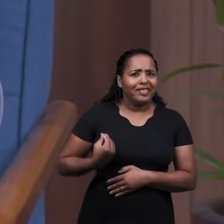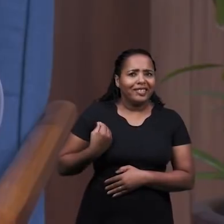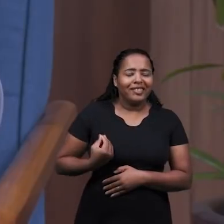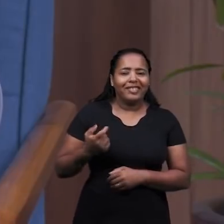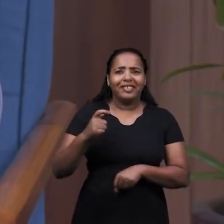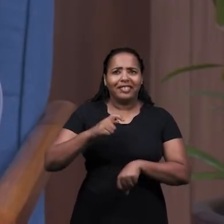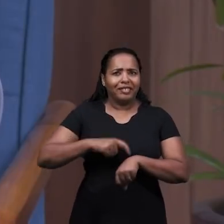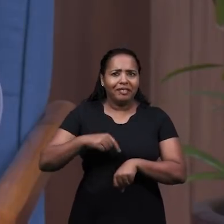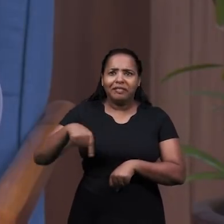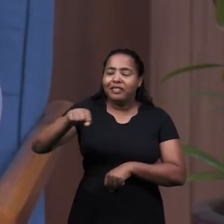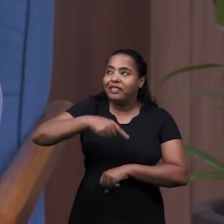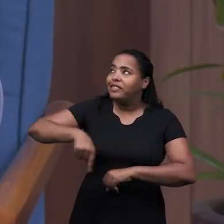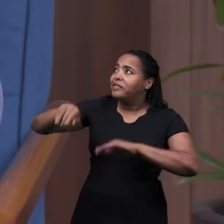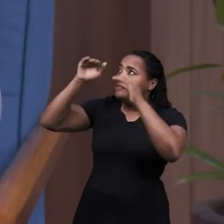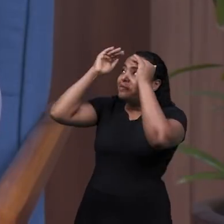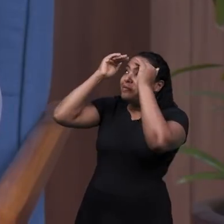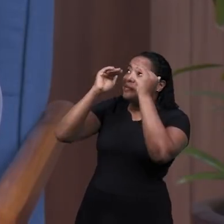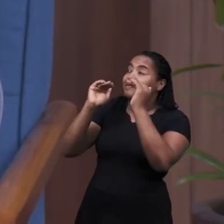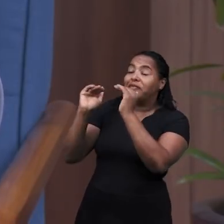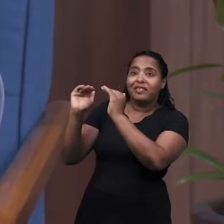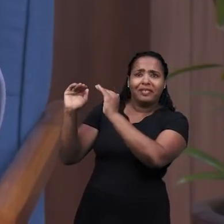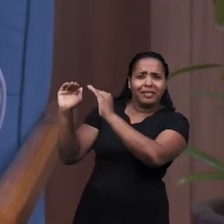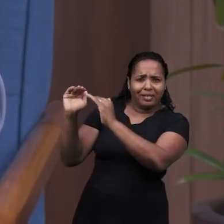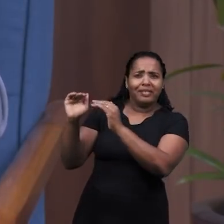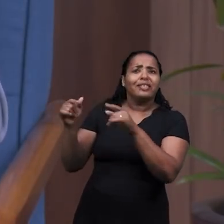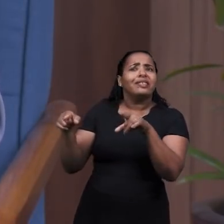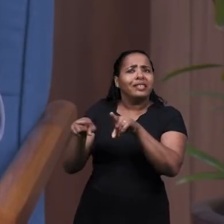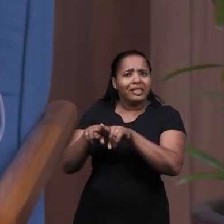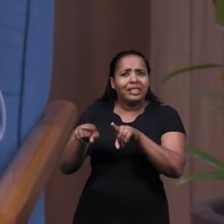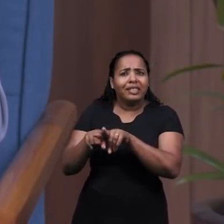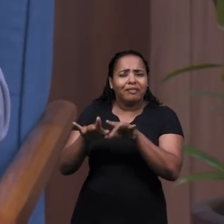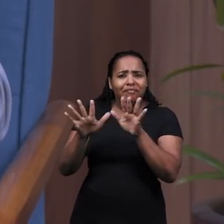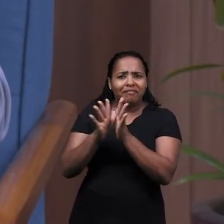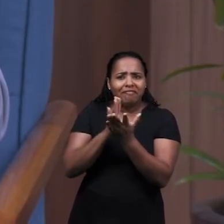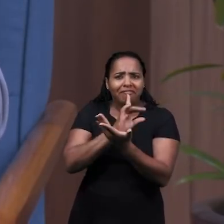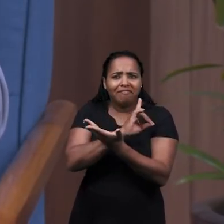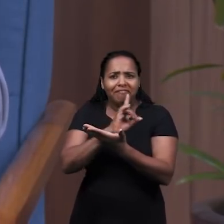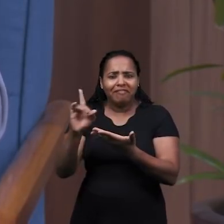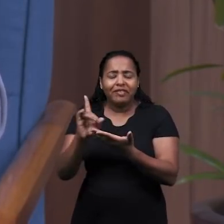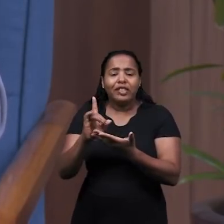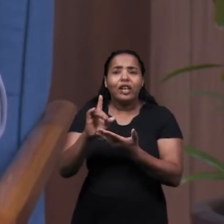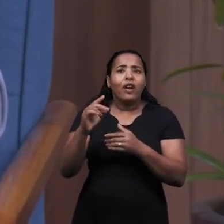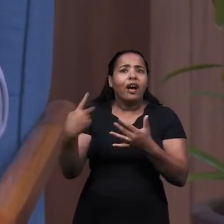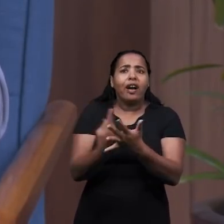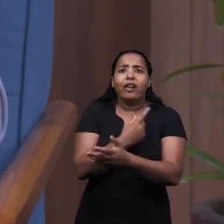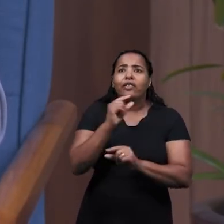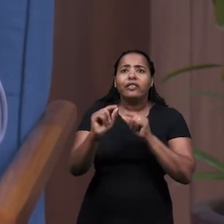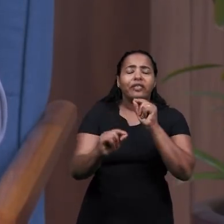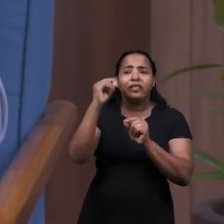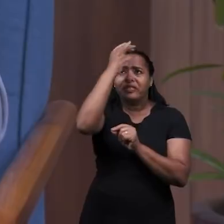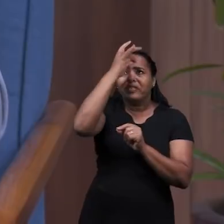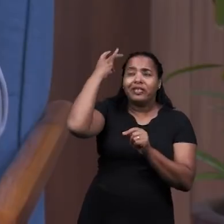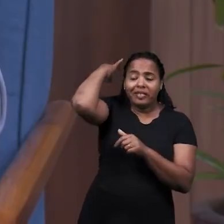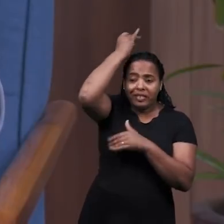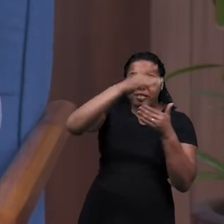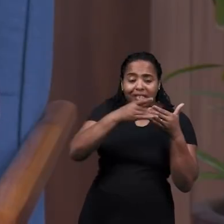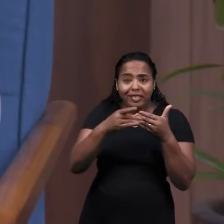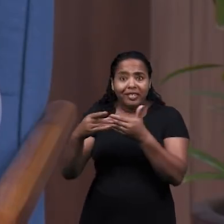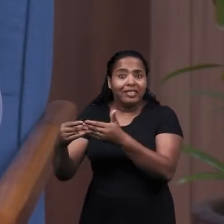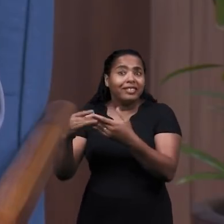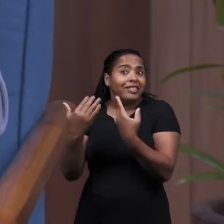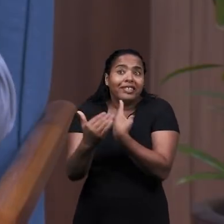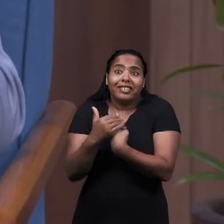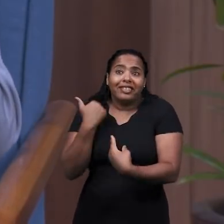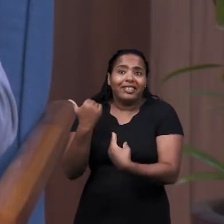quando somos obedientes a Ele e à Sua palavra, o Espírito Santo nos dirige, nos